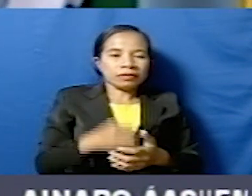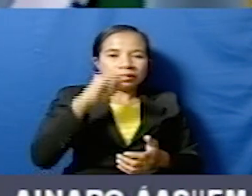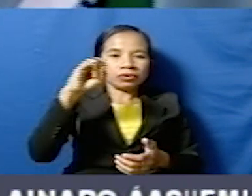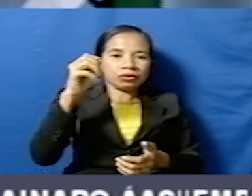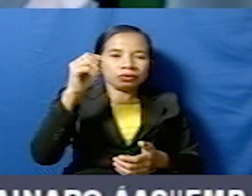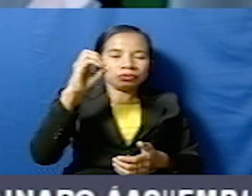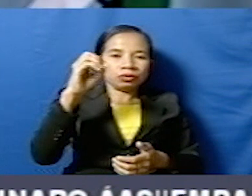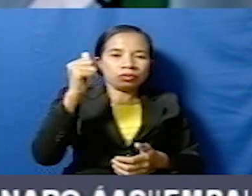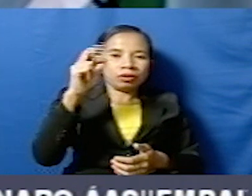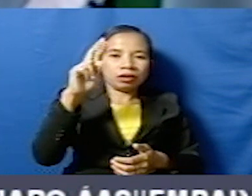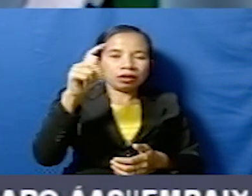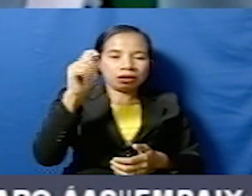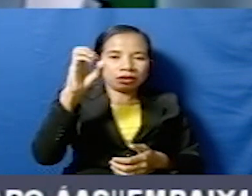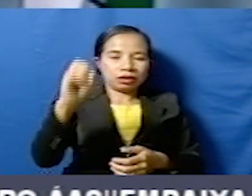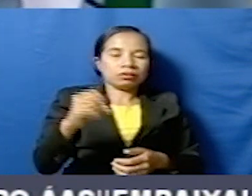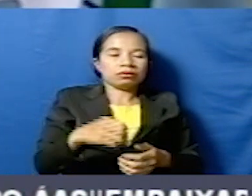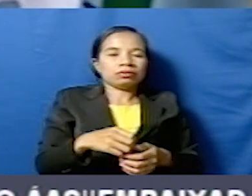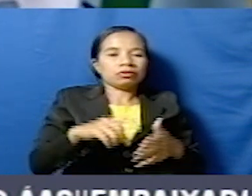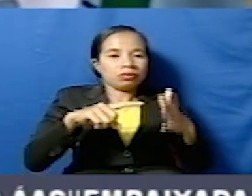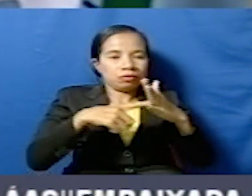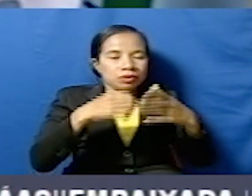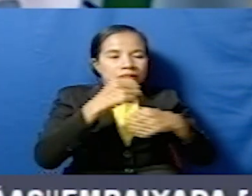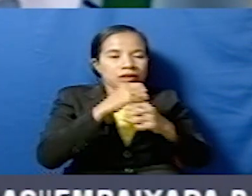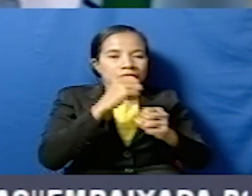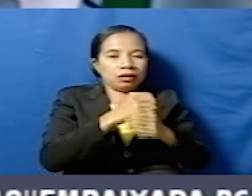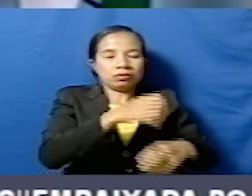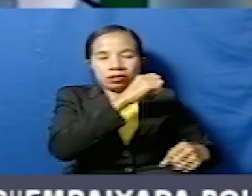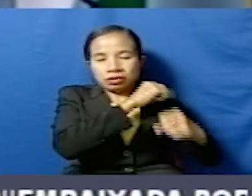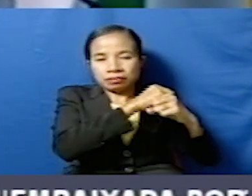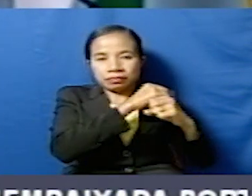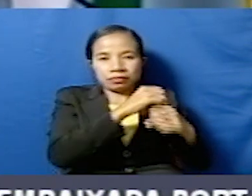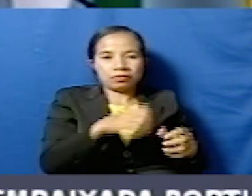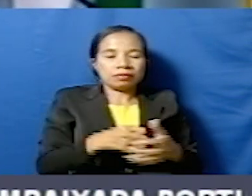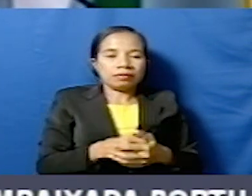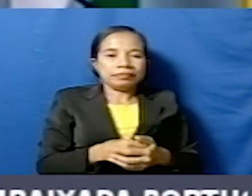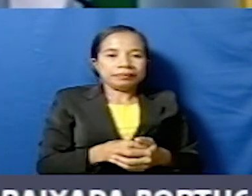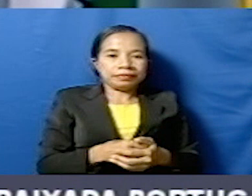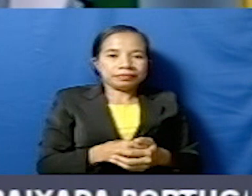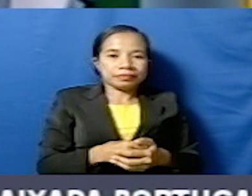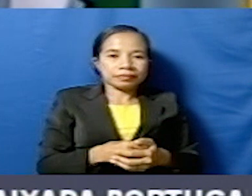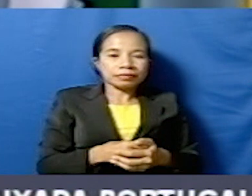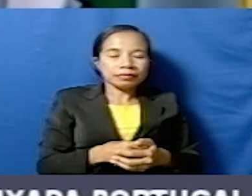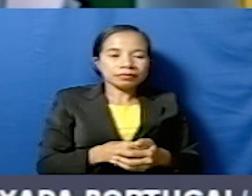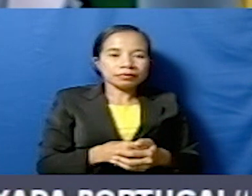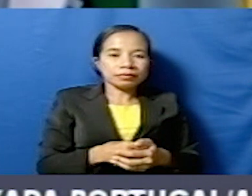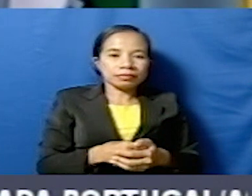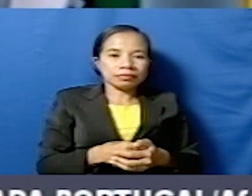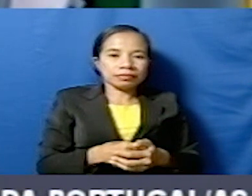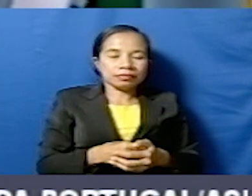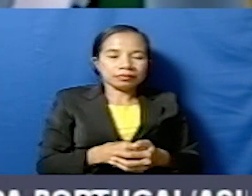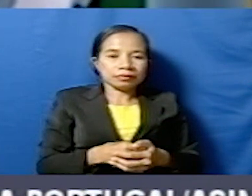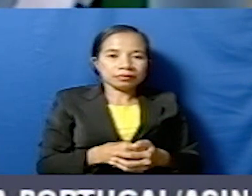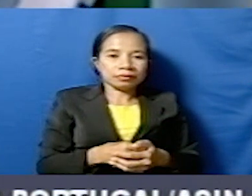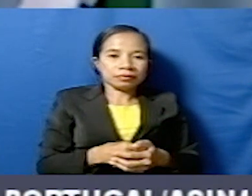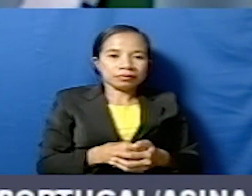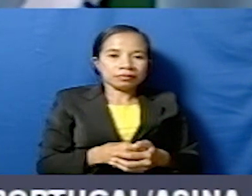todo momento no Bani começa a na campanha mos para tuvele despente desmedia tuvele bosso caldo de a tu